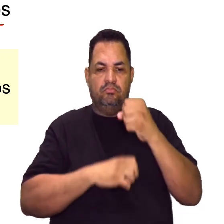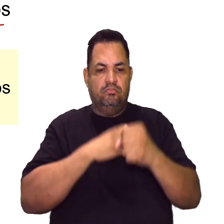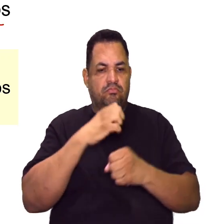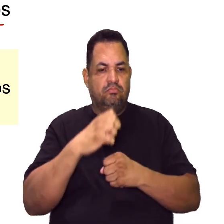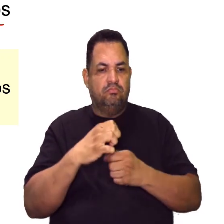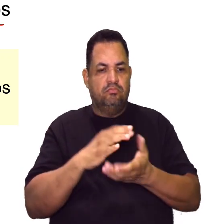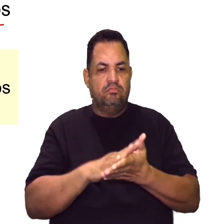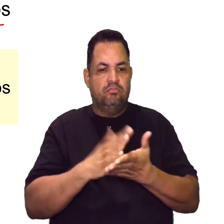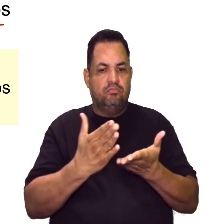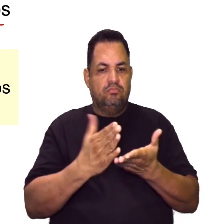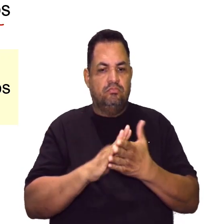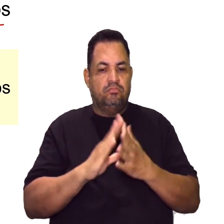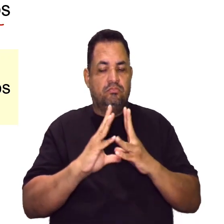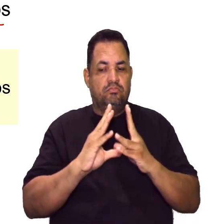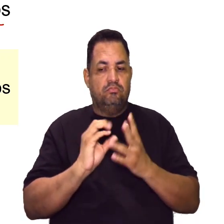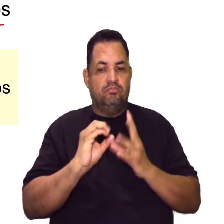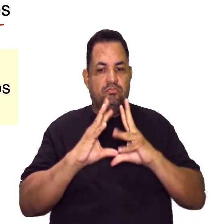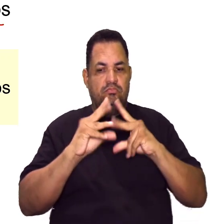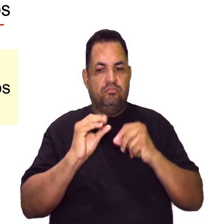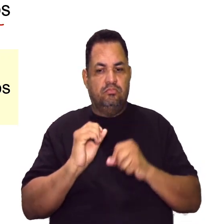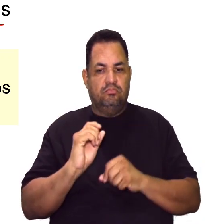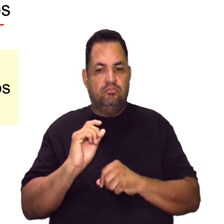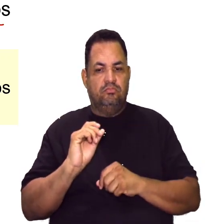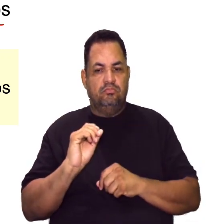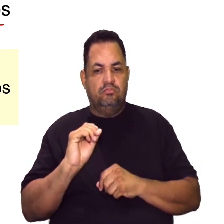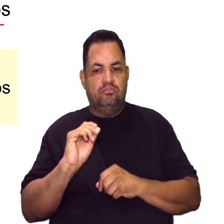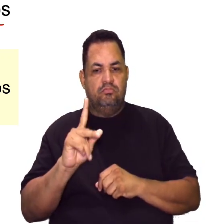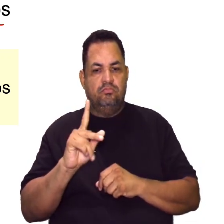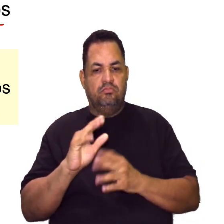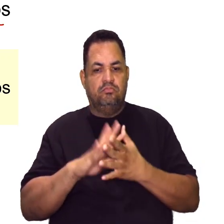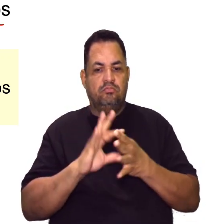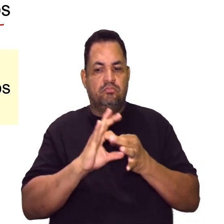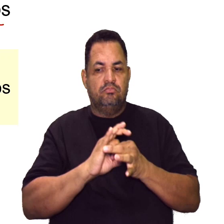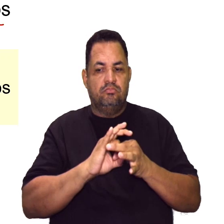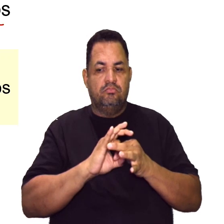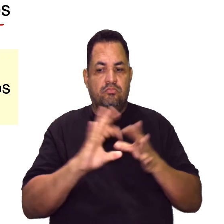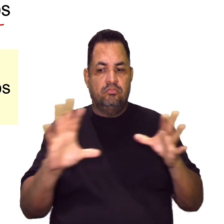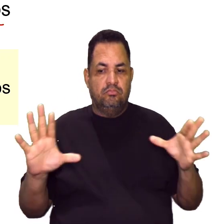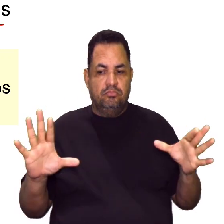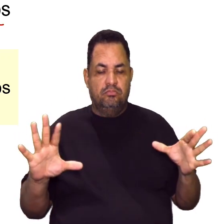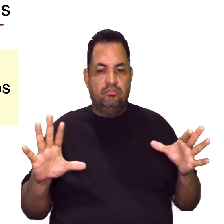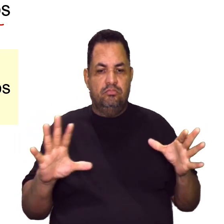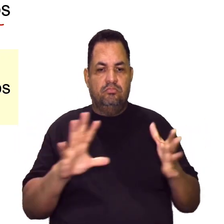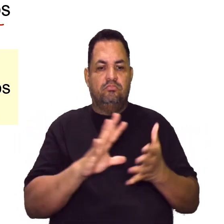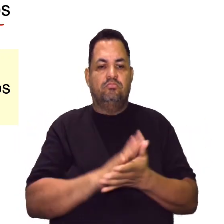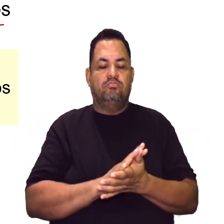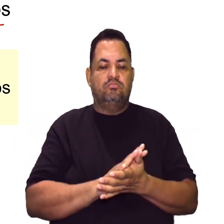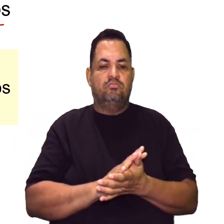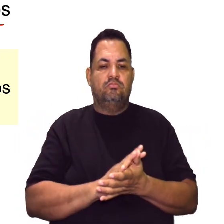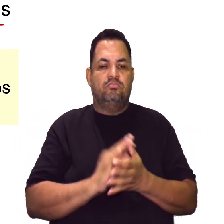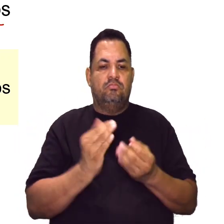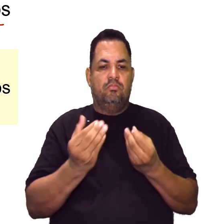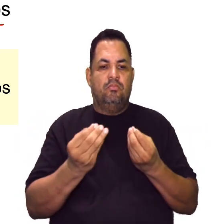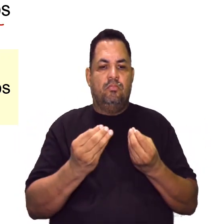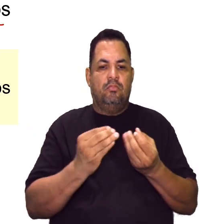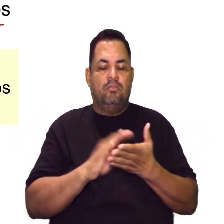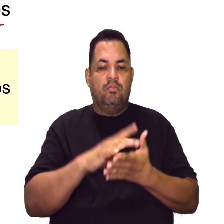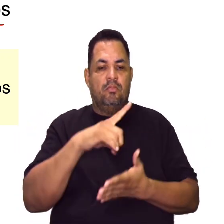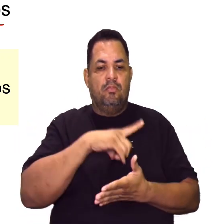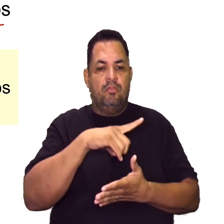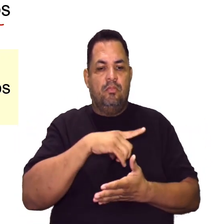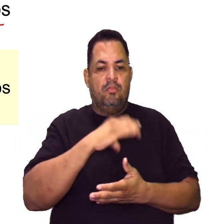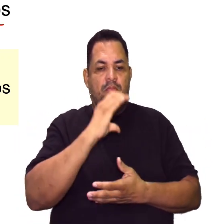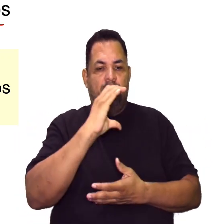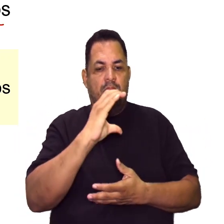só, está tudo ok, está independentemente dos átomos envolvidos. Eu tenho